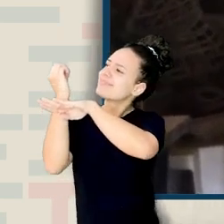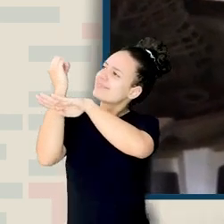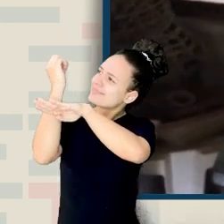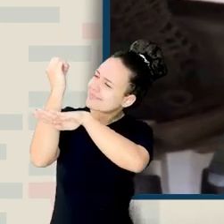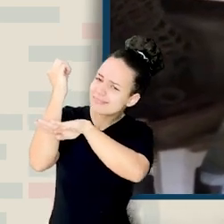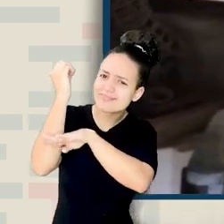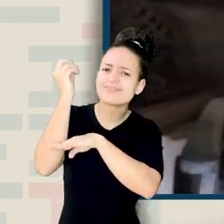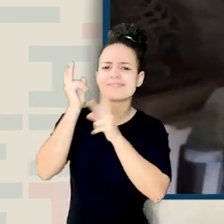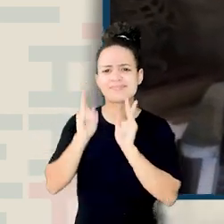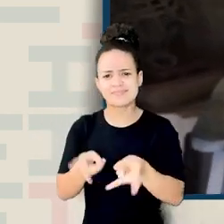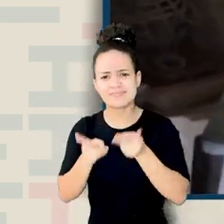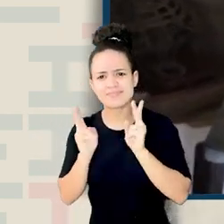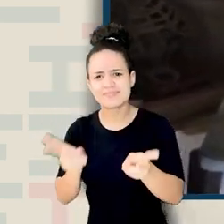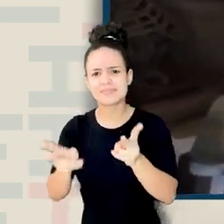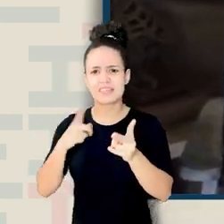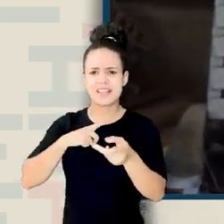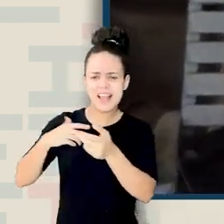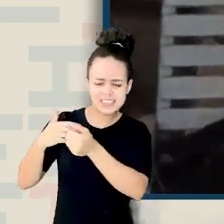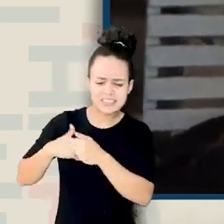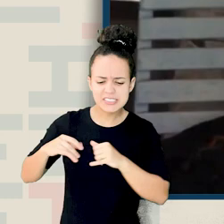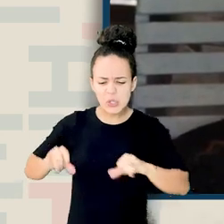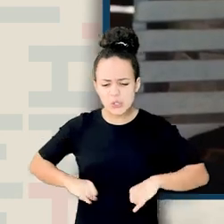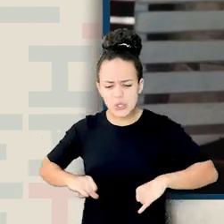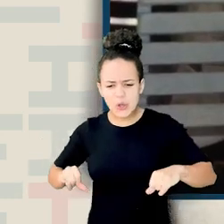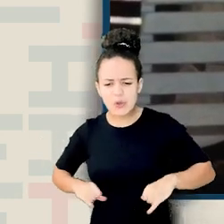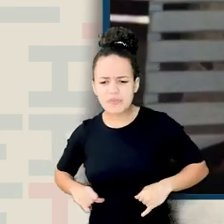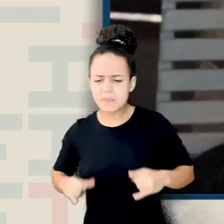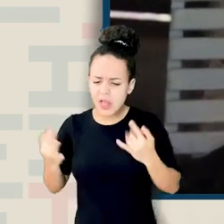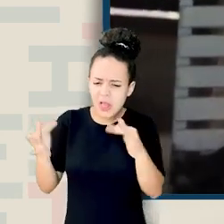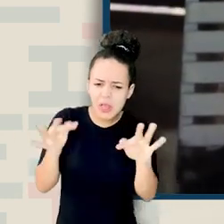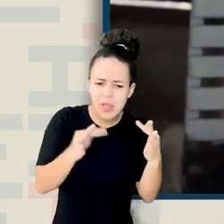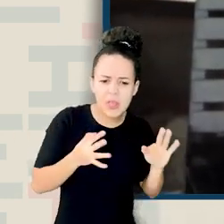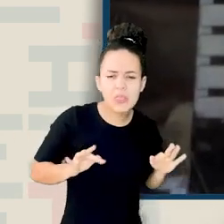entre as palhas que cobrem nossas feridas.